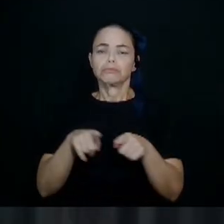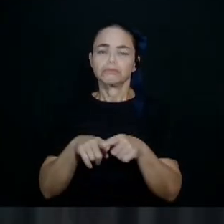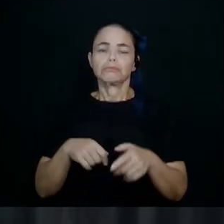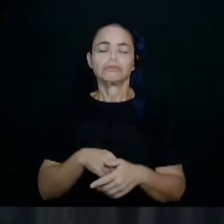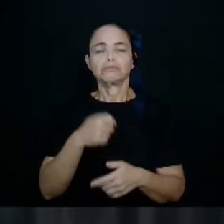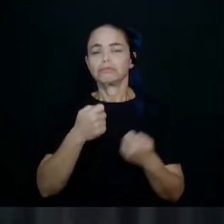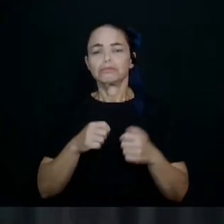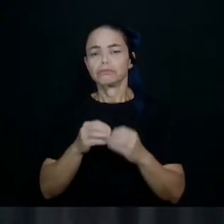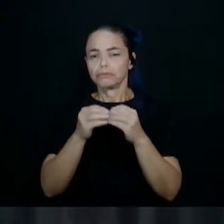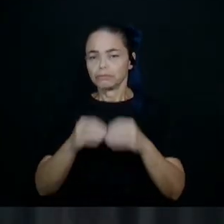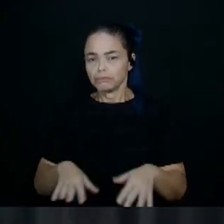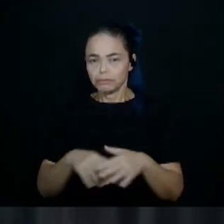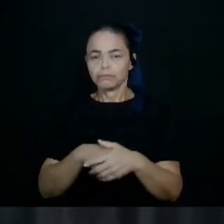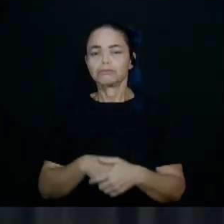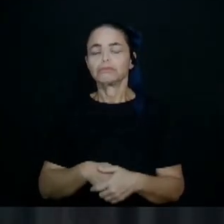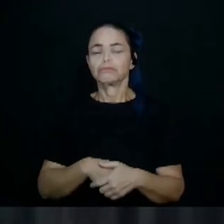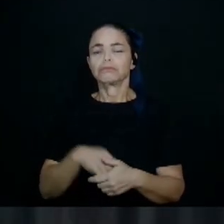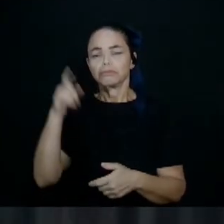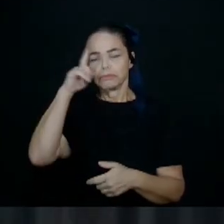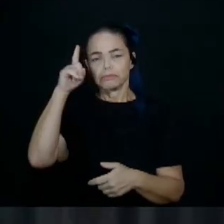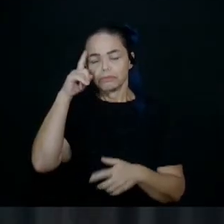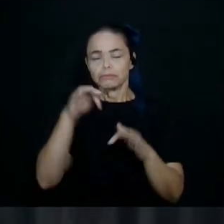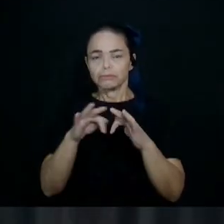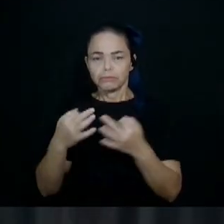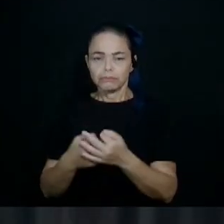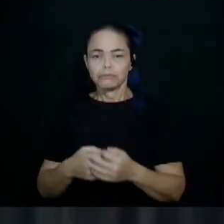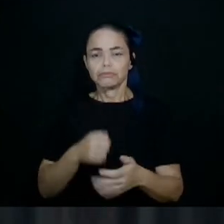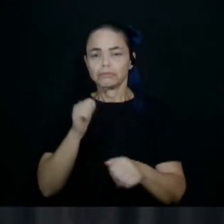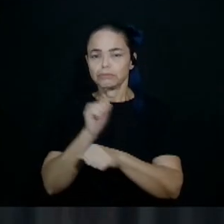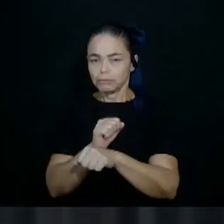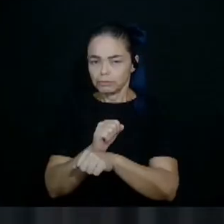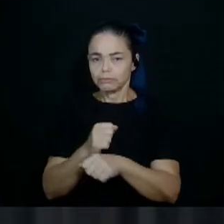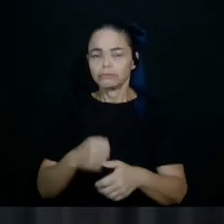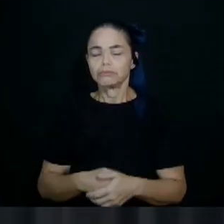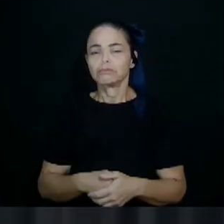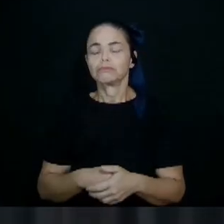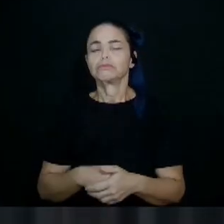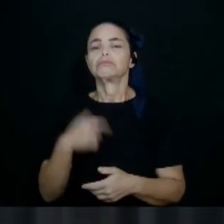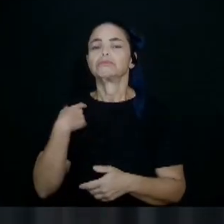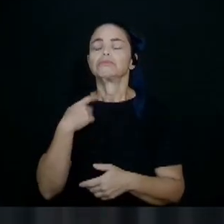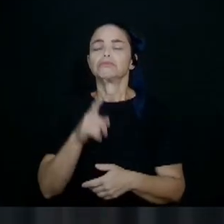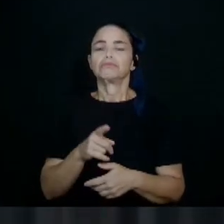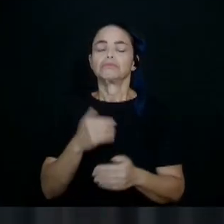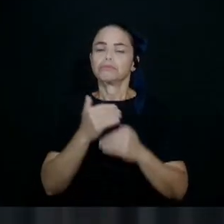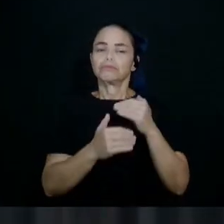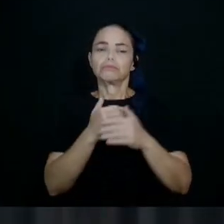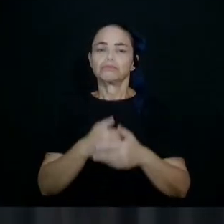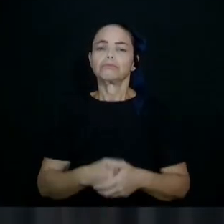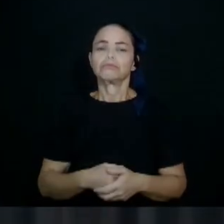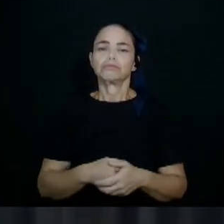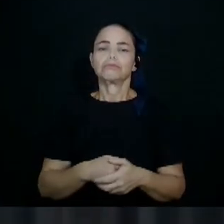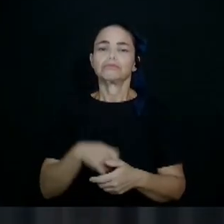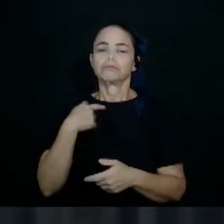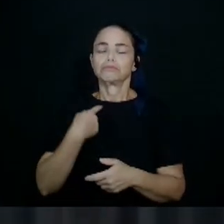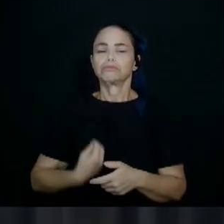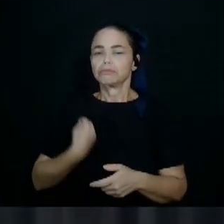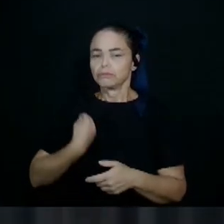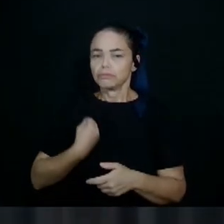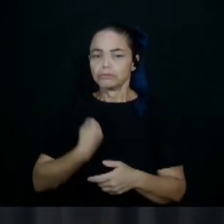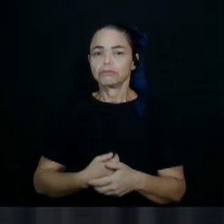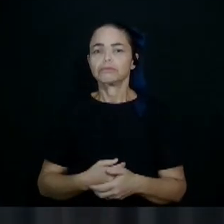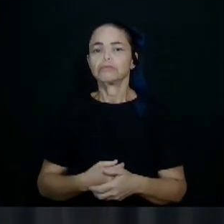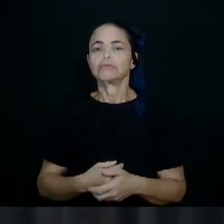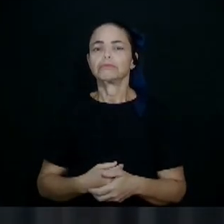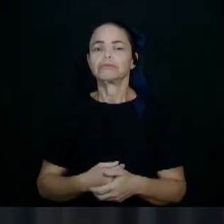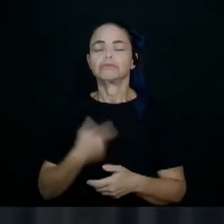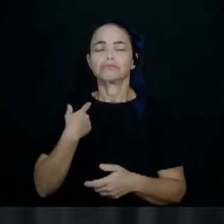prejudica a rotina familiar, não impede, né, psicamente que a pessoa desenvolva, atue na vida dela de forma ativa,